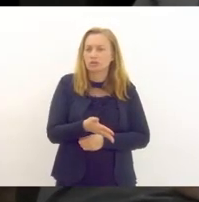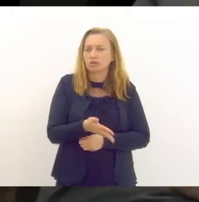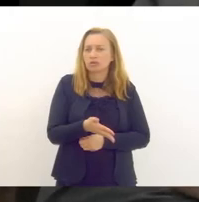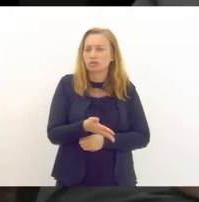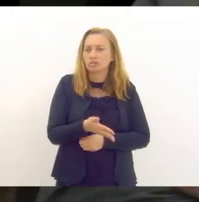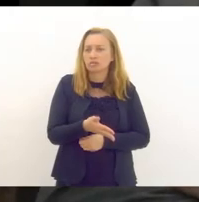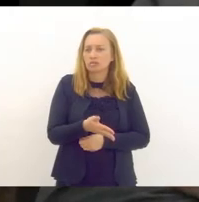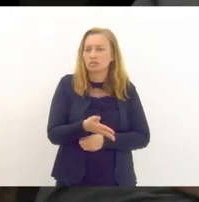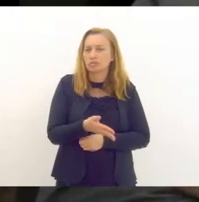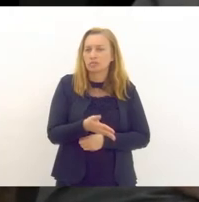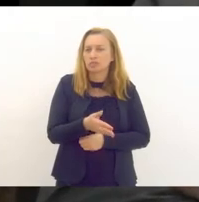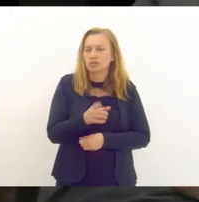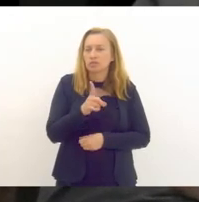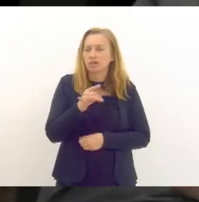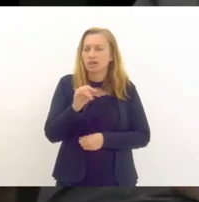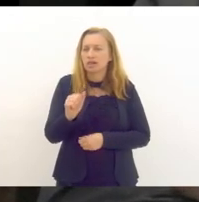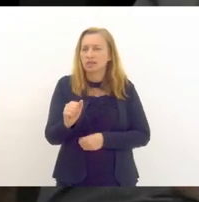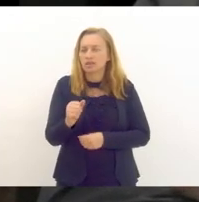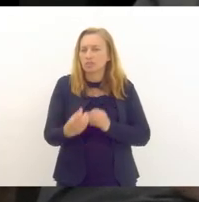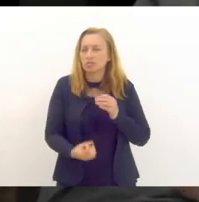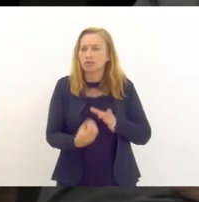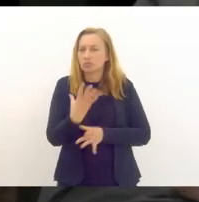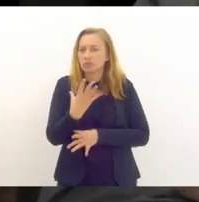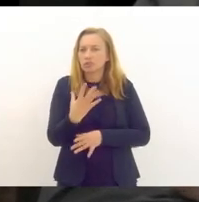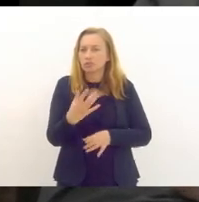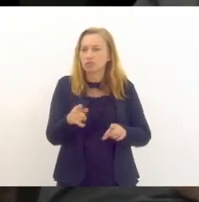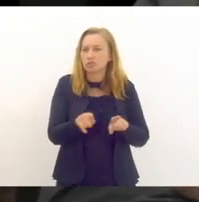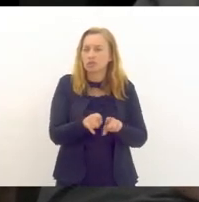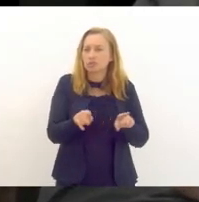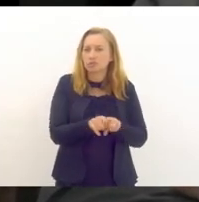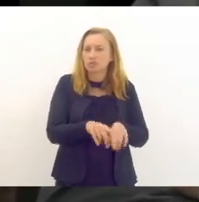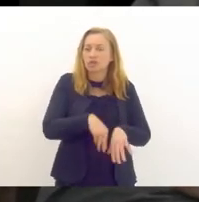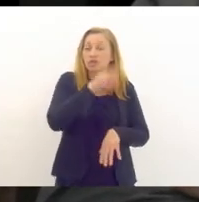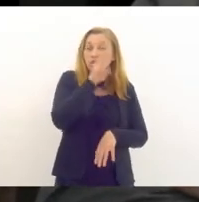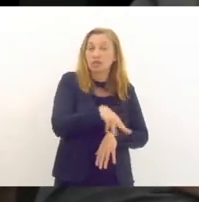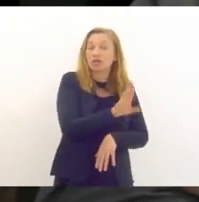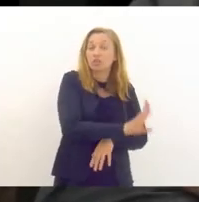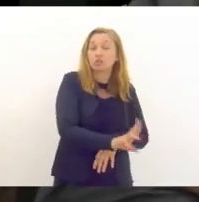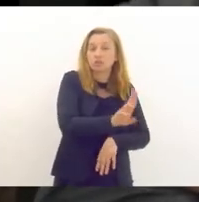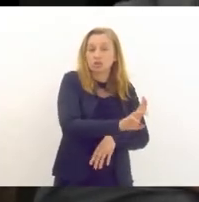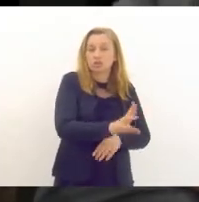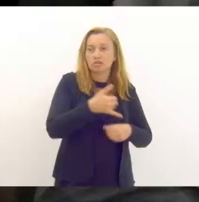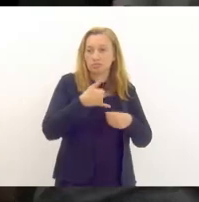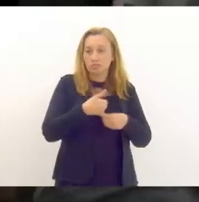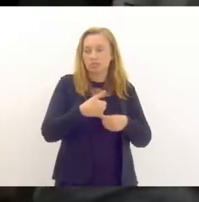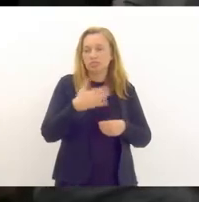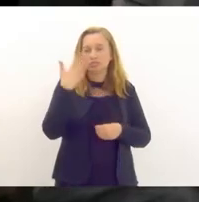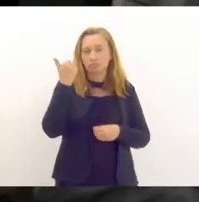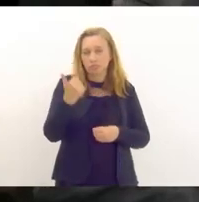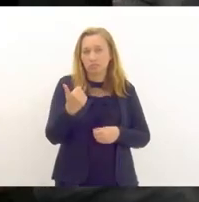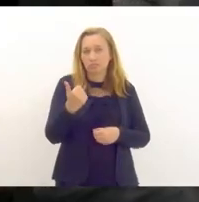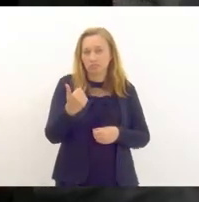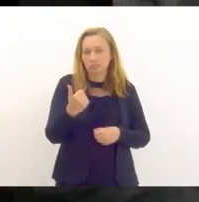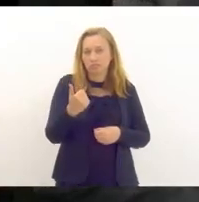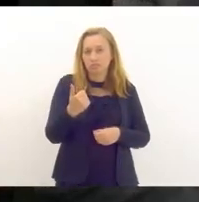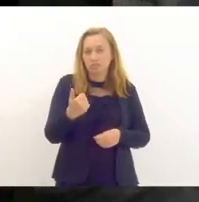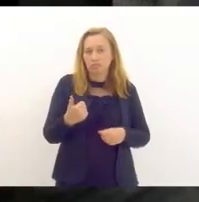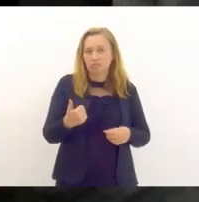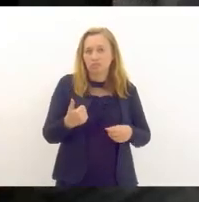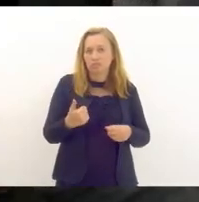na cadeia produtiva e no consumidor daquele que ele consome a gasolina sabe o reflexo disso